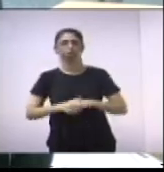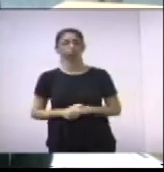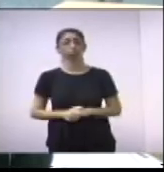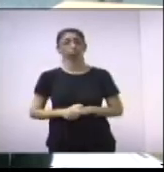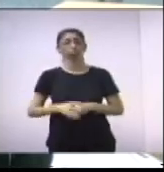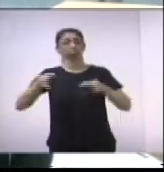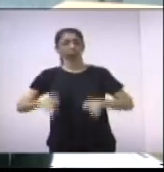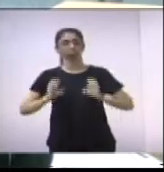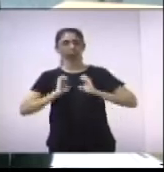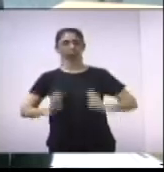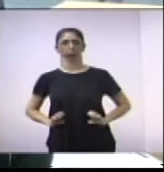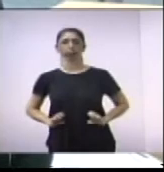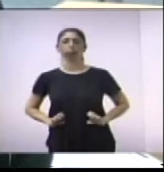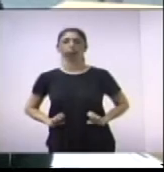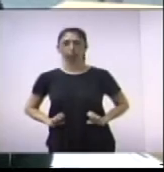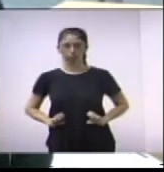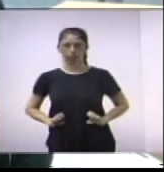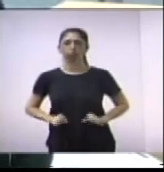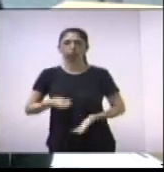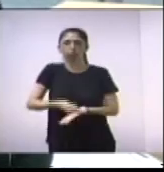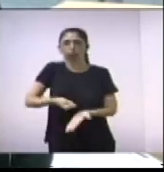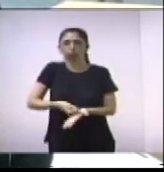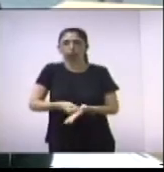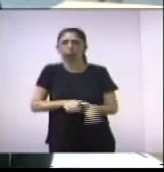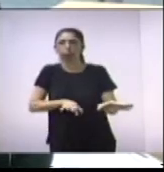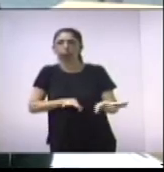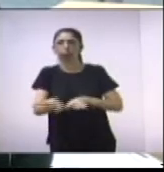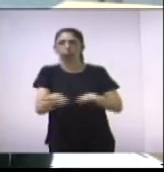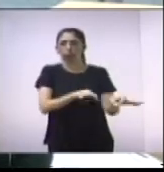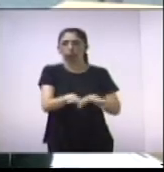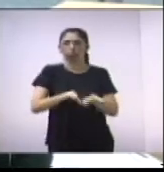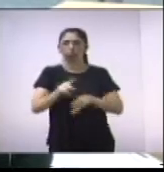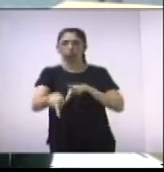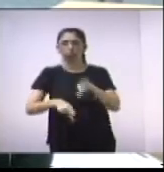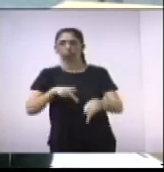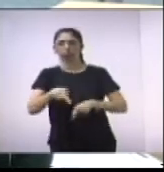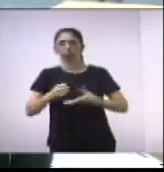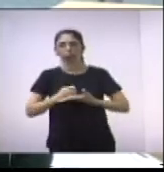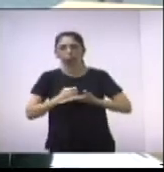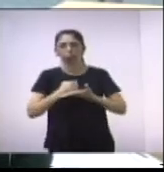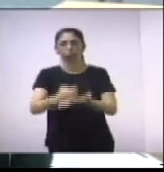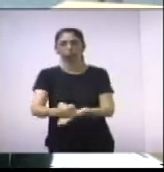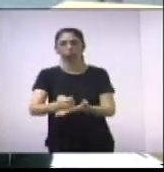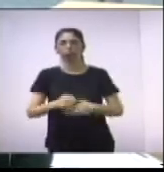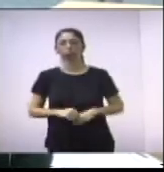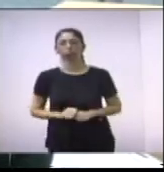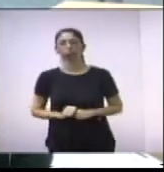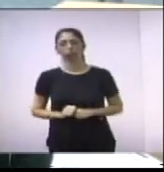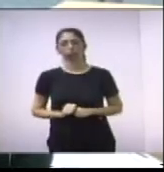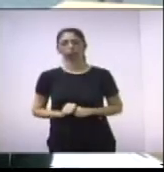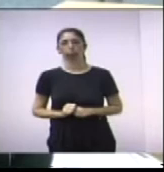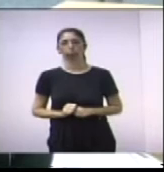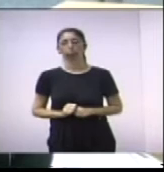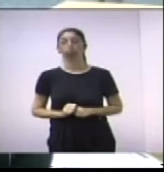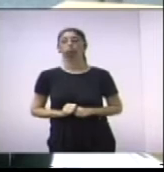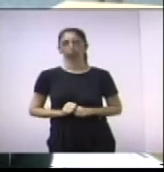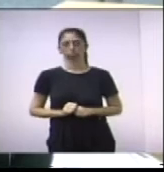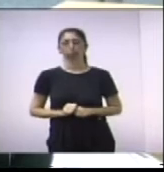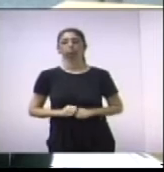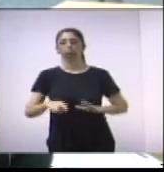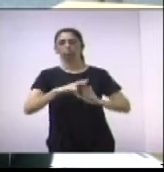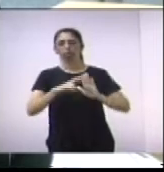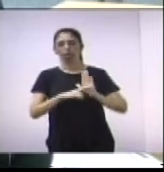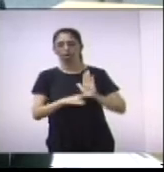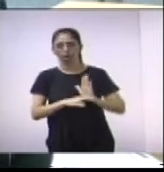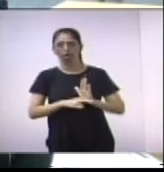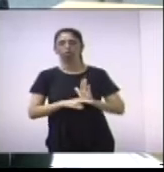trabalho sério, tem tentado arrumar, ajudar a população a ter o seu mandato cumprido, e ela não